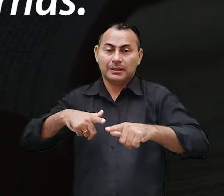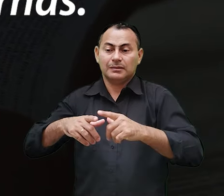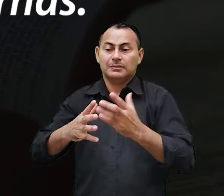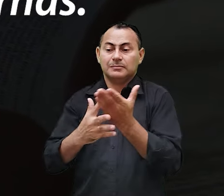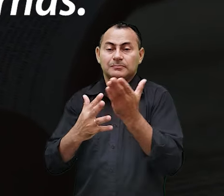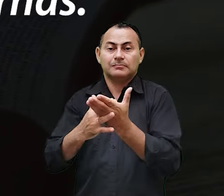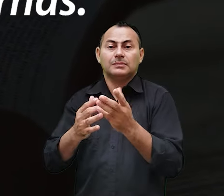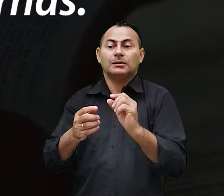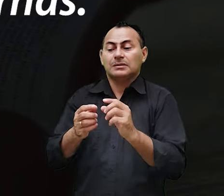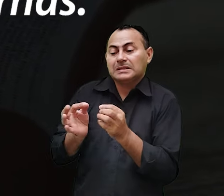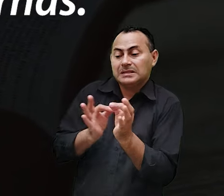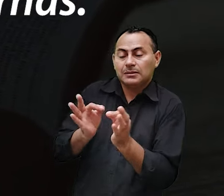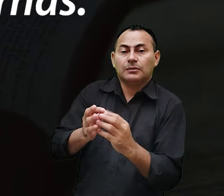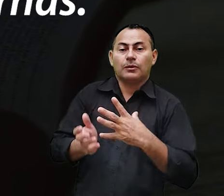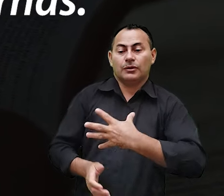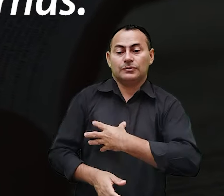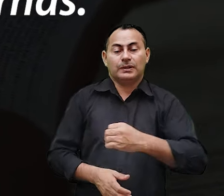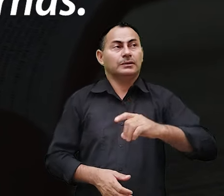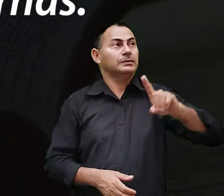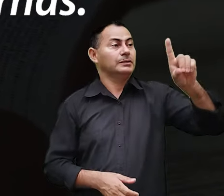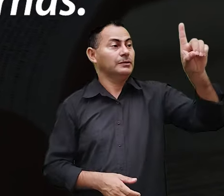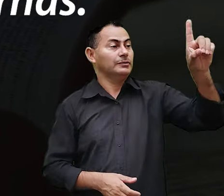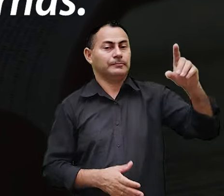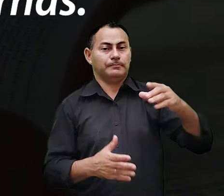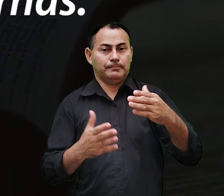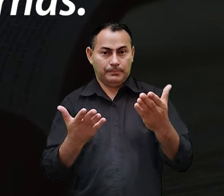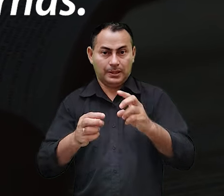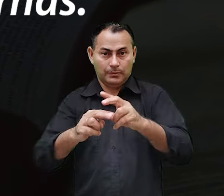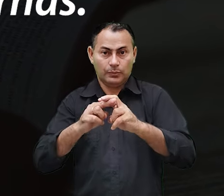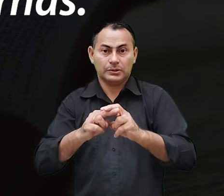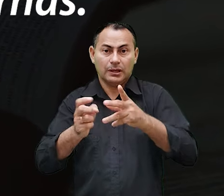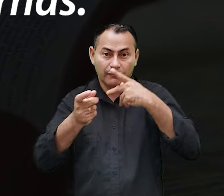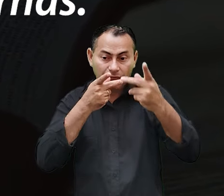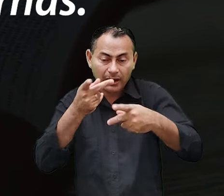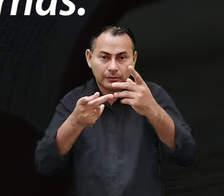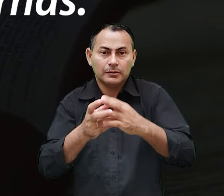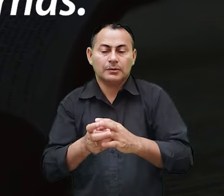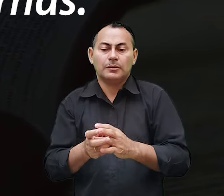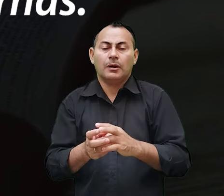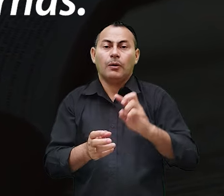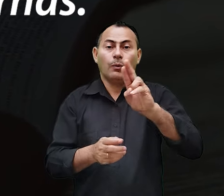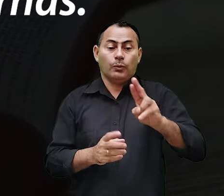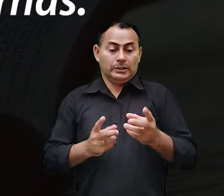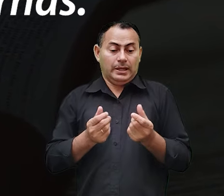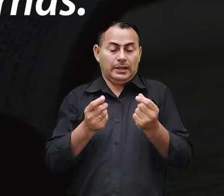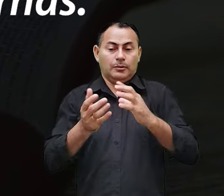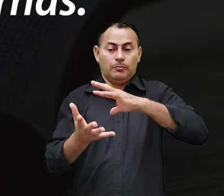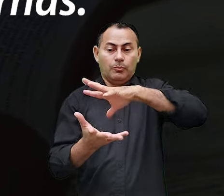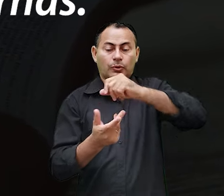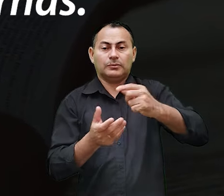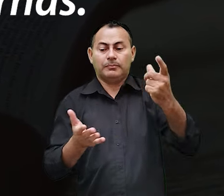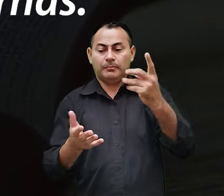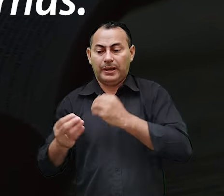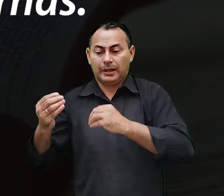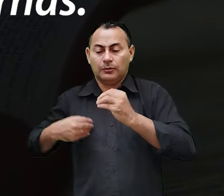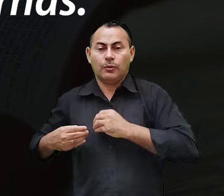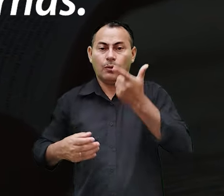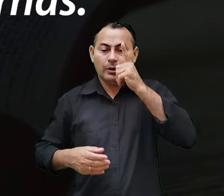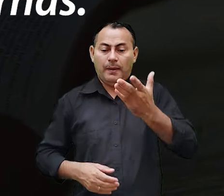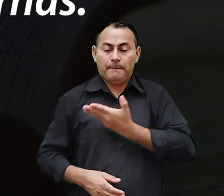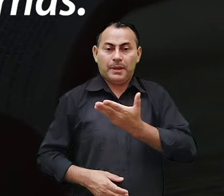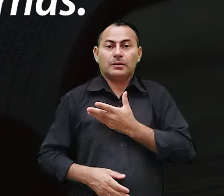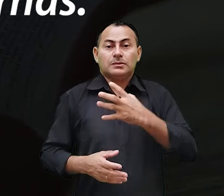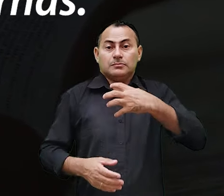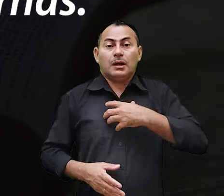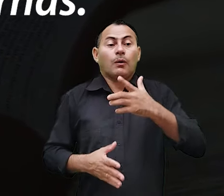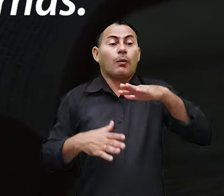no trabalho entre si do que os filhos da luz. Por isso eu lhes digo, usem a riqueza desse mundo ímpio para